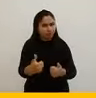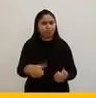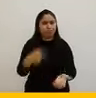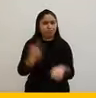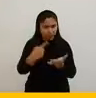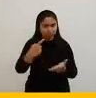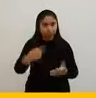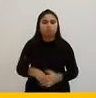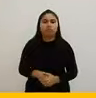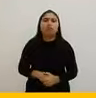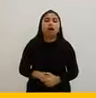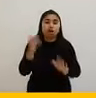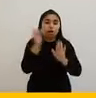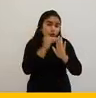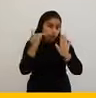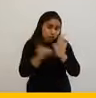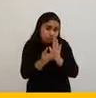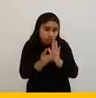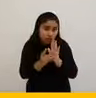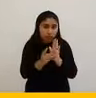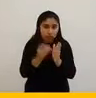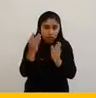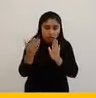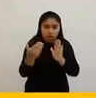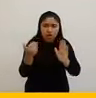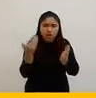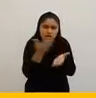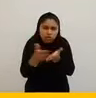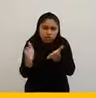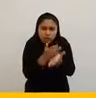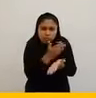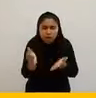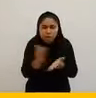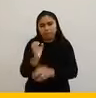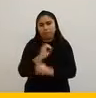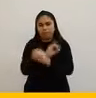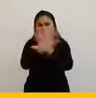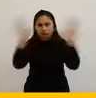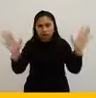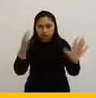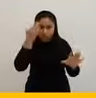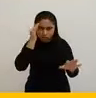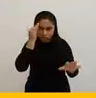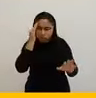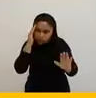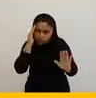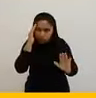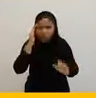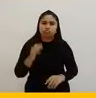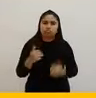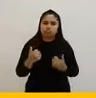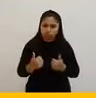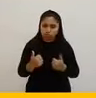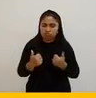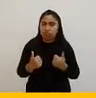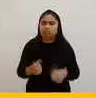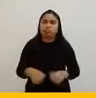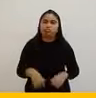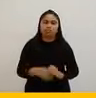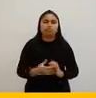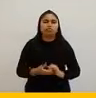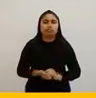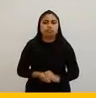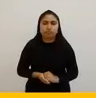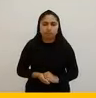propriamente ao decreto. Nós dividimos em alguns regramentos para que fique mais clara a leitura do decreto e para que possam